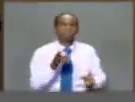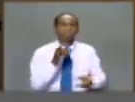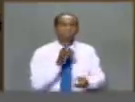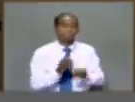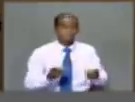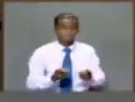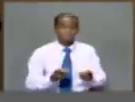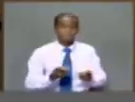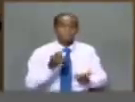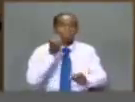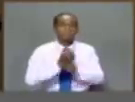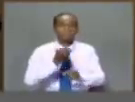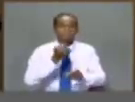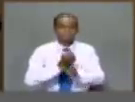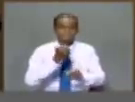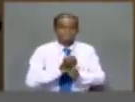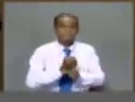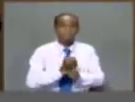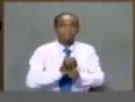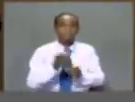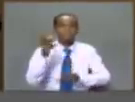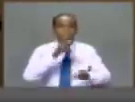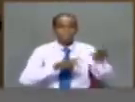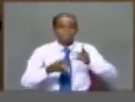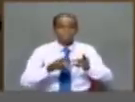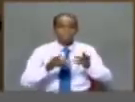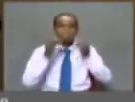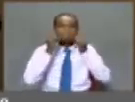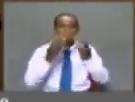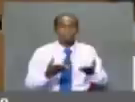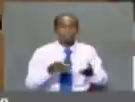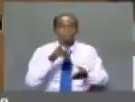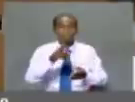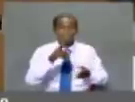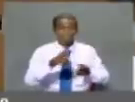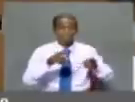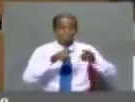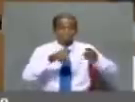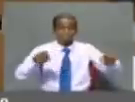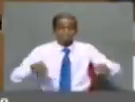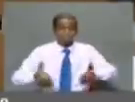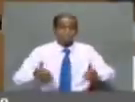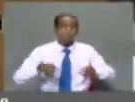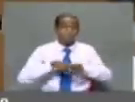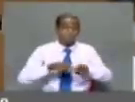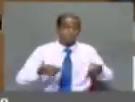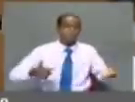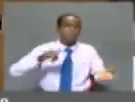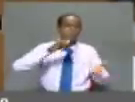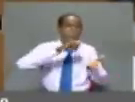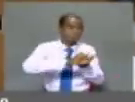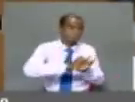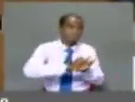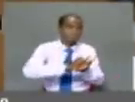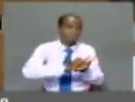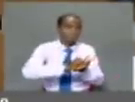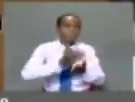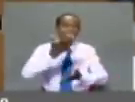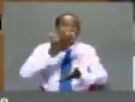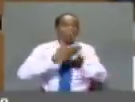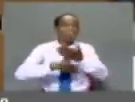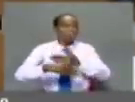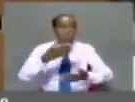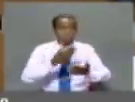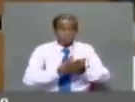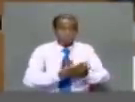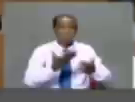este facto do início das obras desse aeroporto acabam por viciar, e acabaram mesmo por viciar, todo o